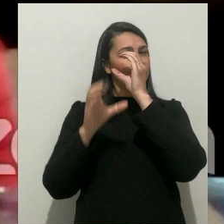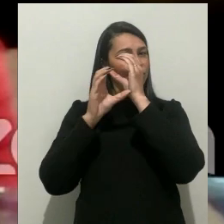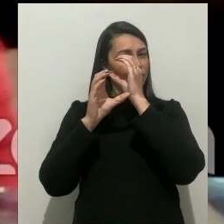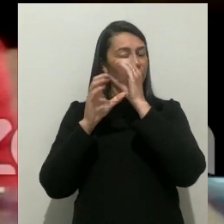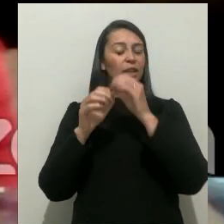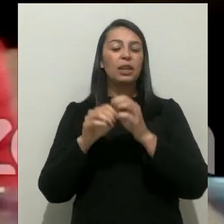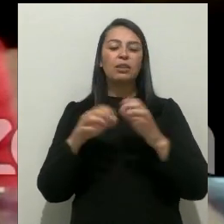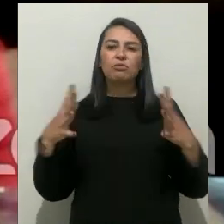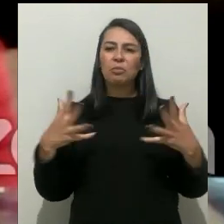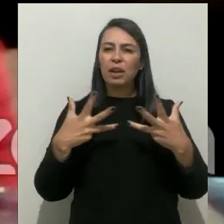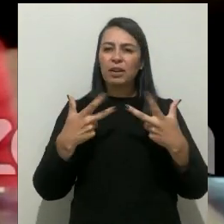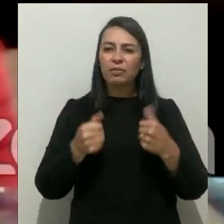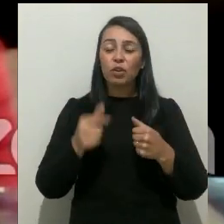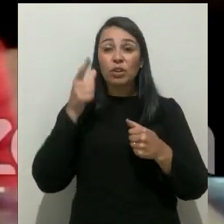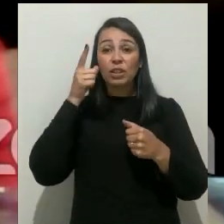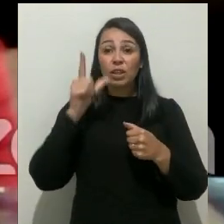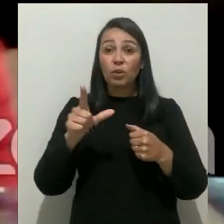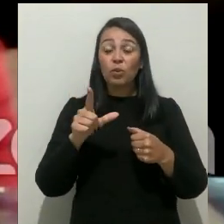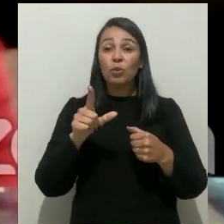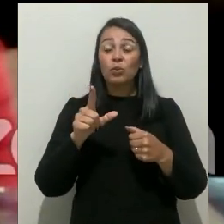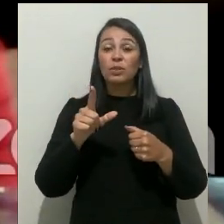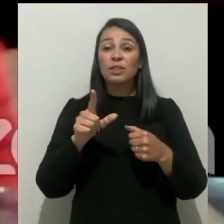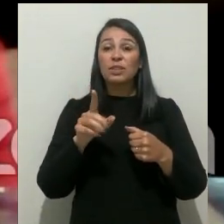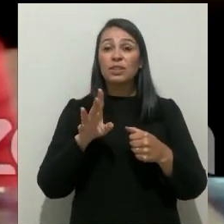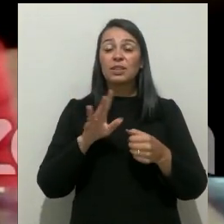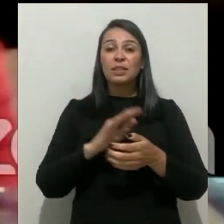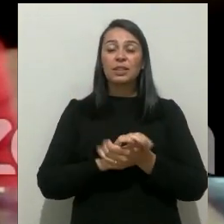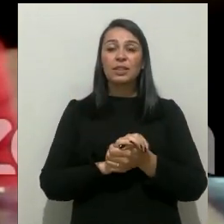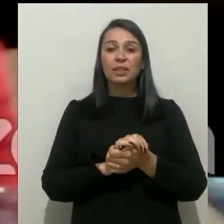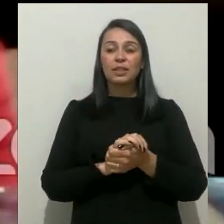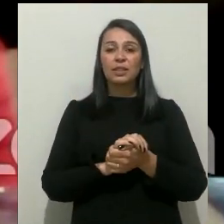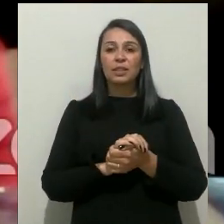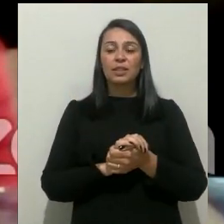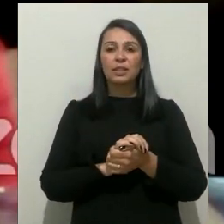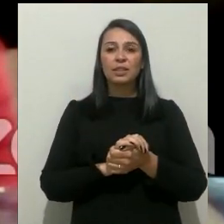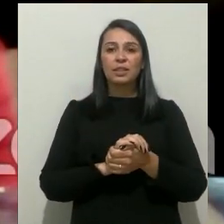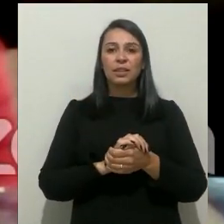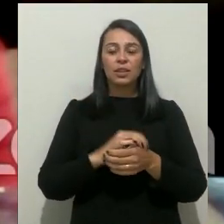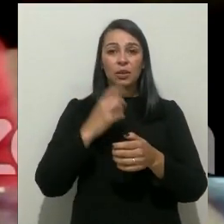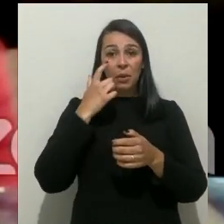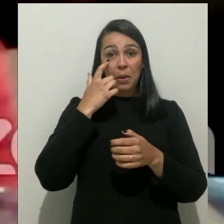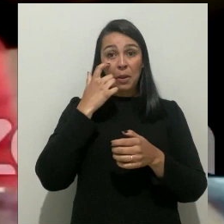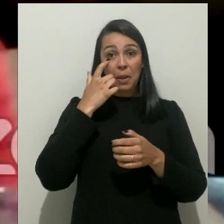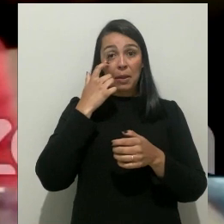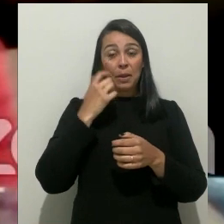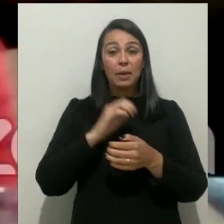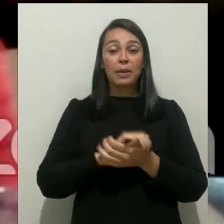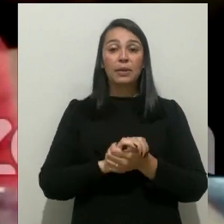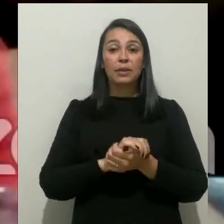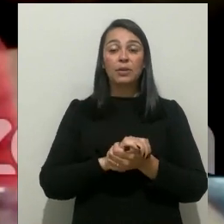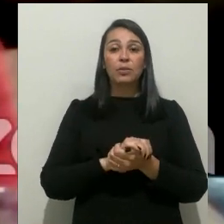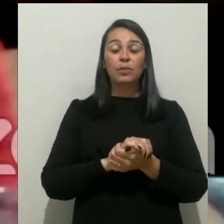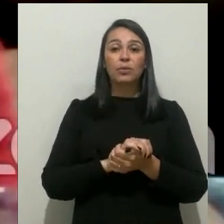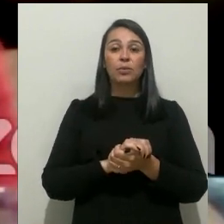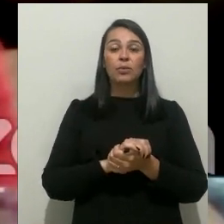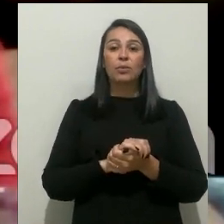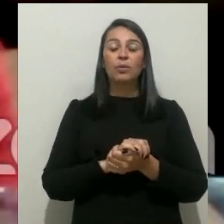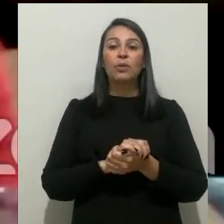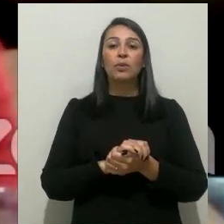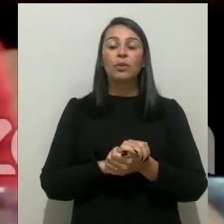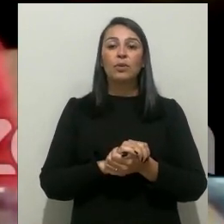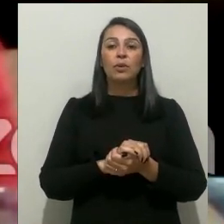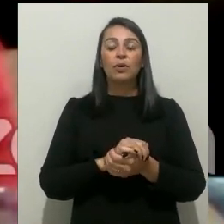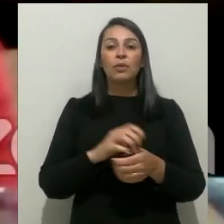calculistas fenomenal, ele conseguiu convencer o Albert Capour a participar desse projeto. E outra